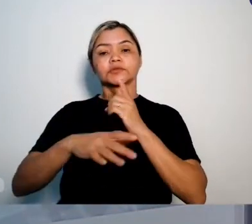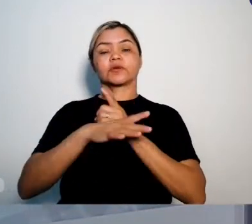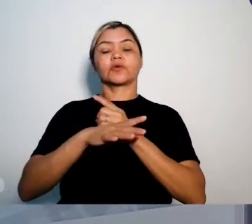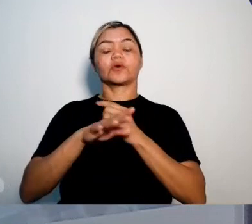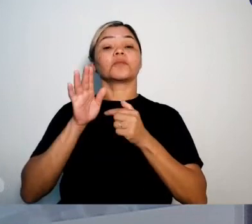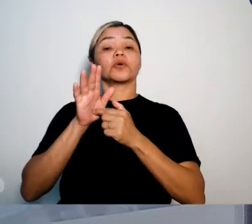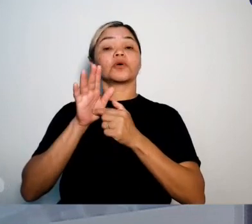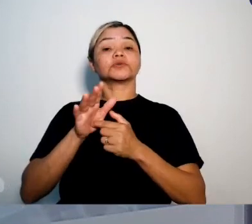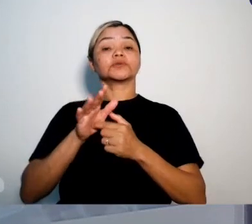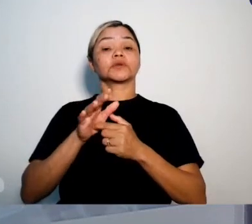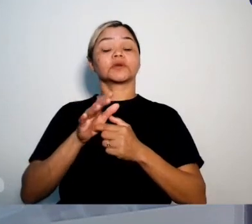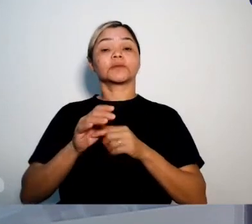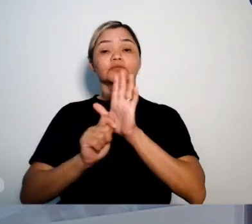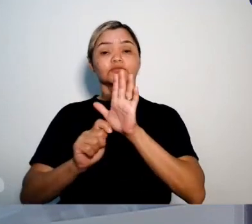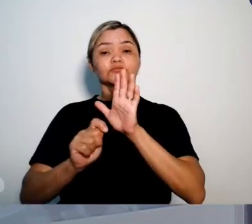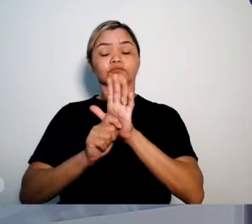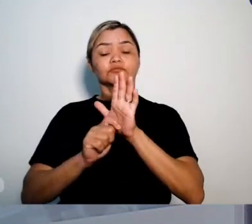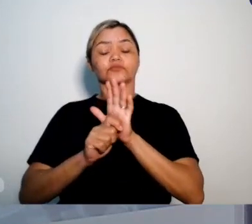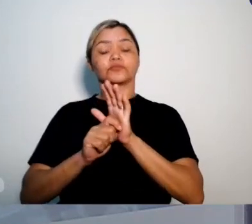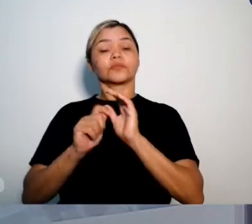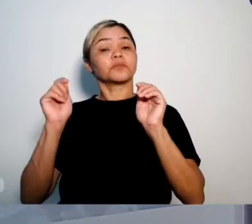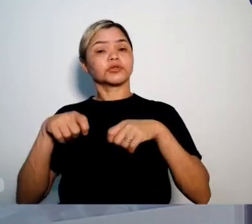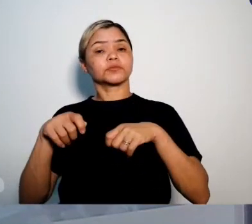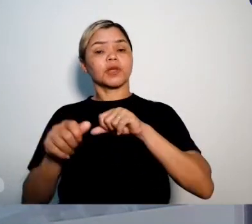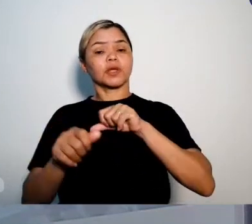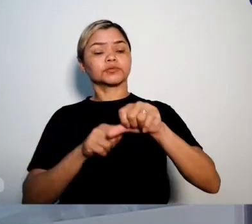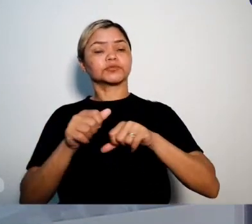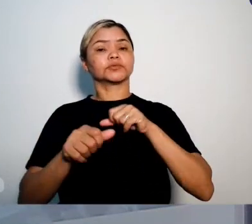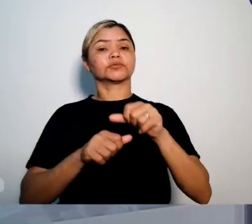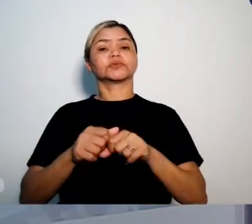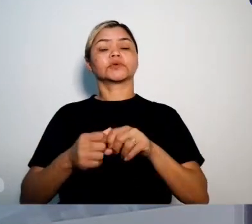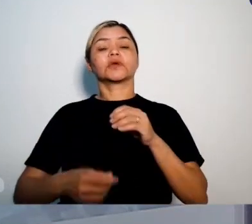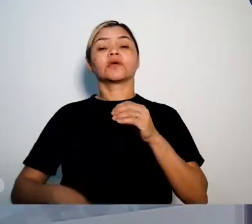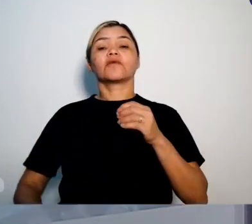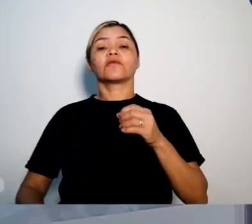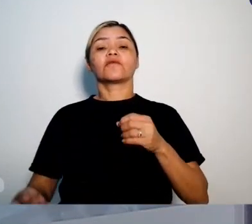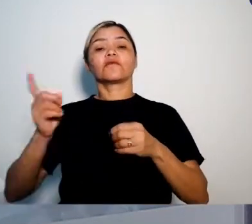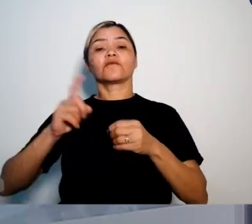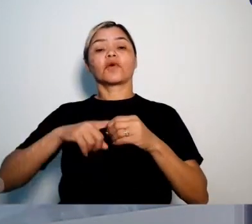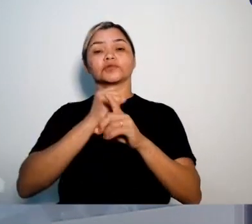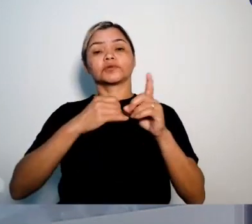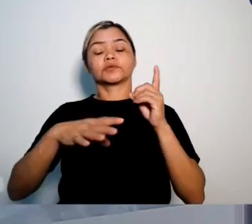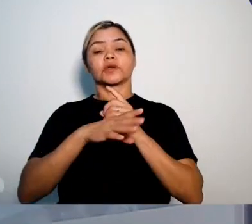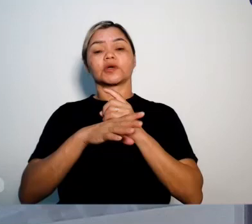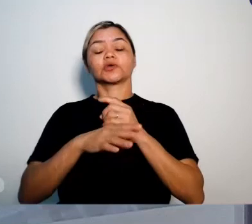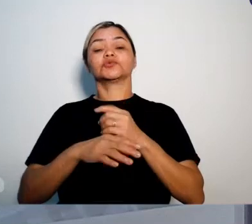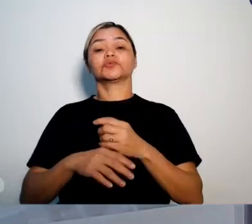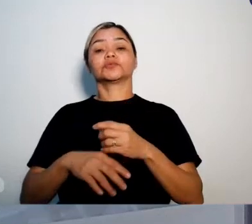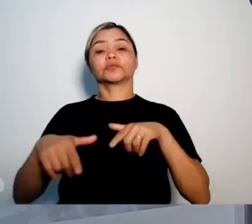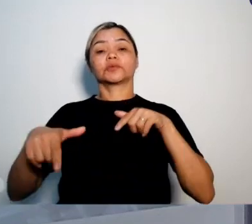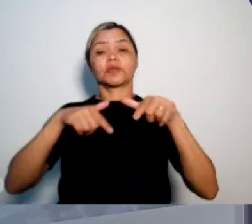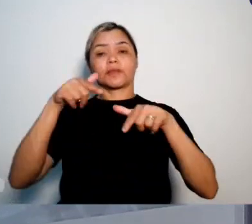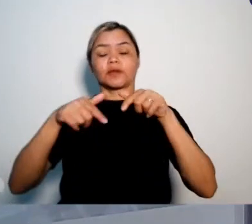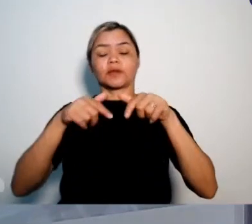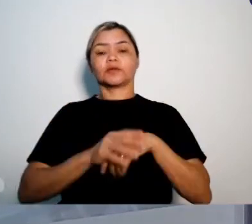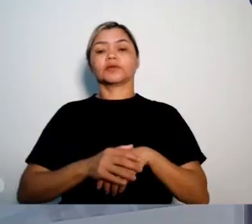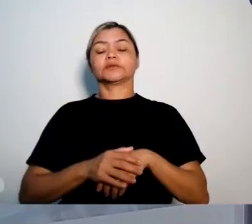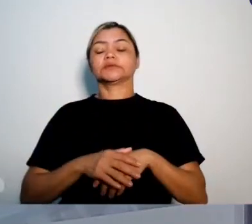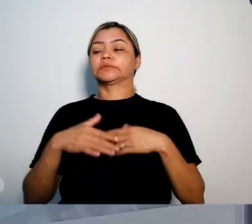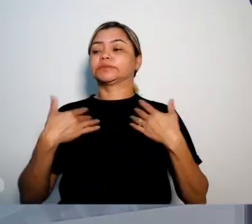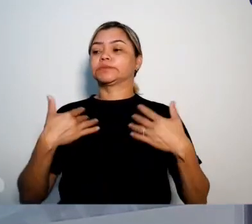químicos a possibilidade de uma reinserção social junto ao mercado de trabalho. Uma demanda tão estudada,